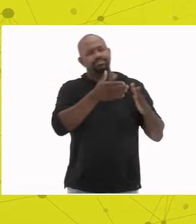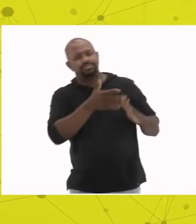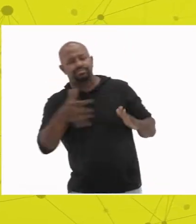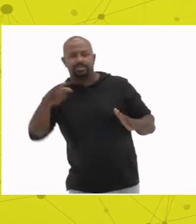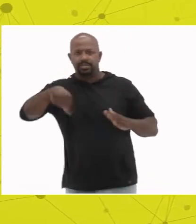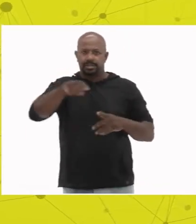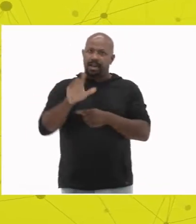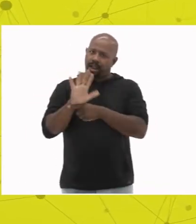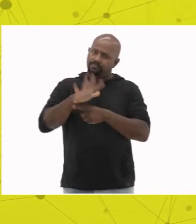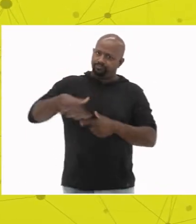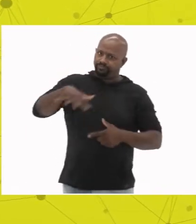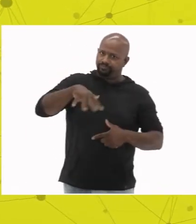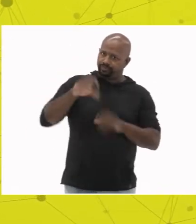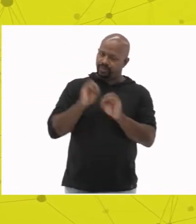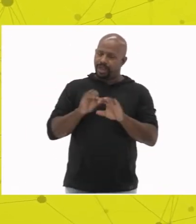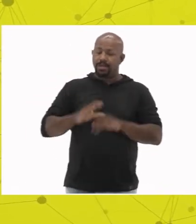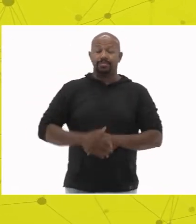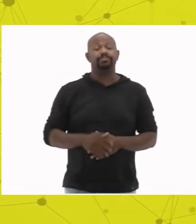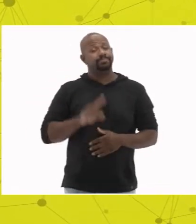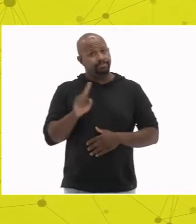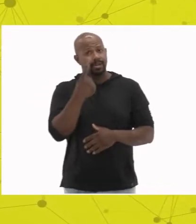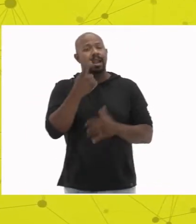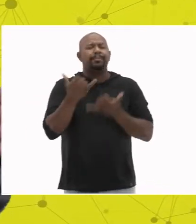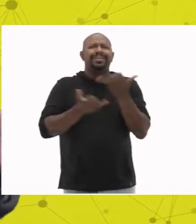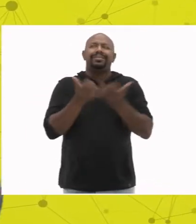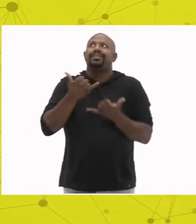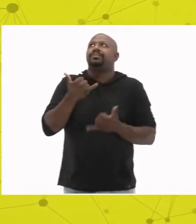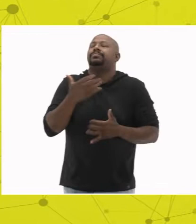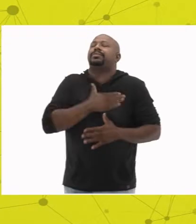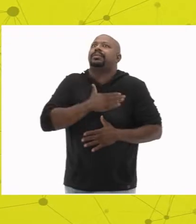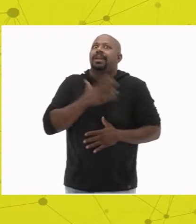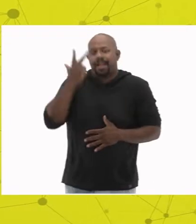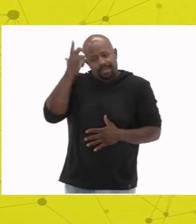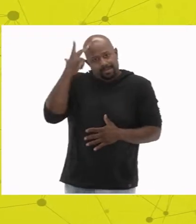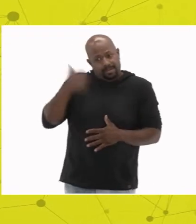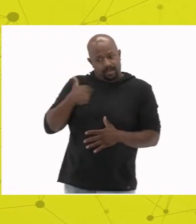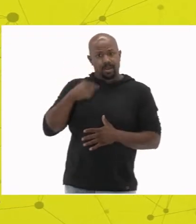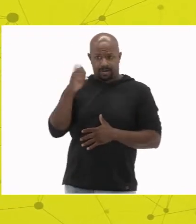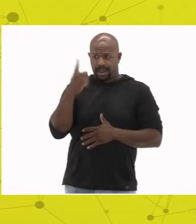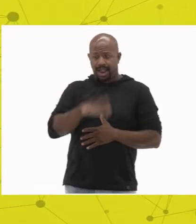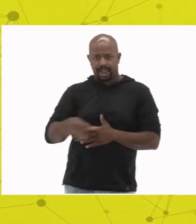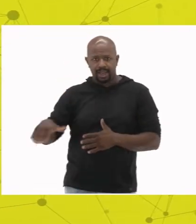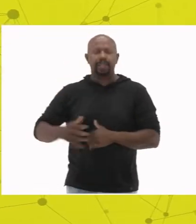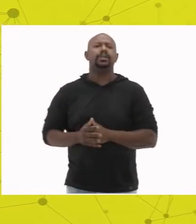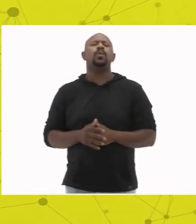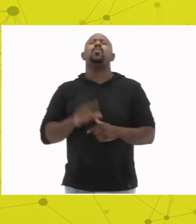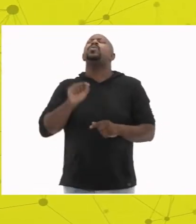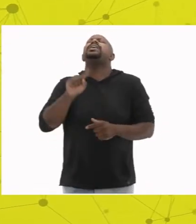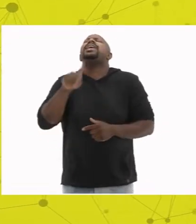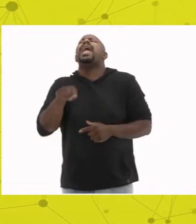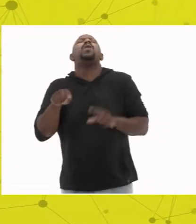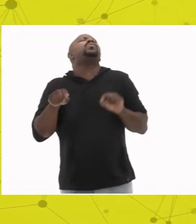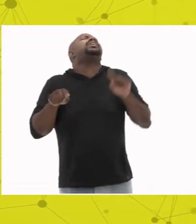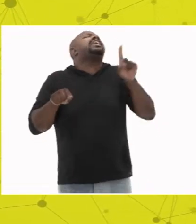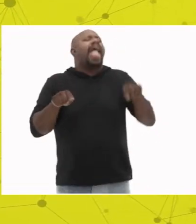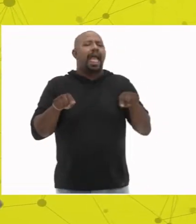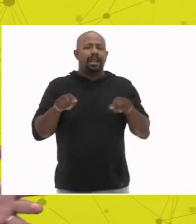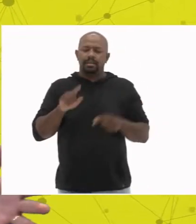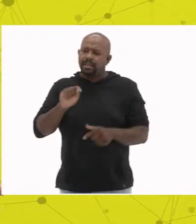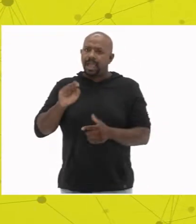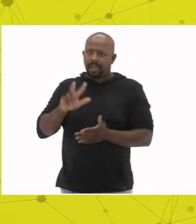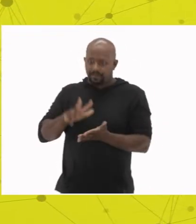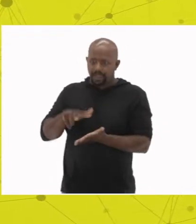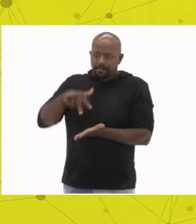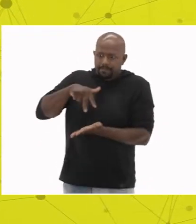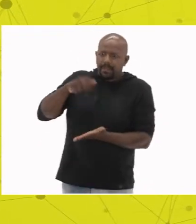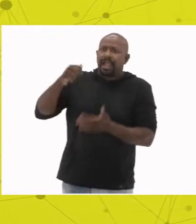longo dessa videoaula. Vamos começar com uma brincadeira dentre as favoritas da minha infância. O que é o que é? Então, o que é o que é? O que cai em